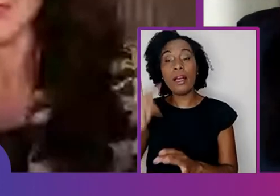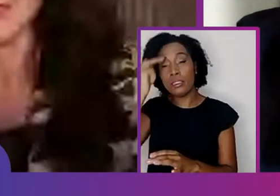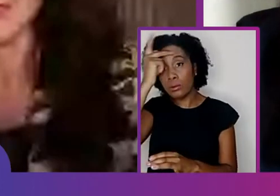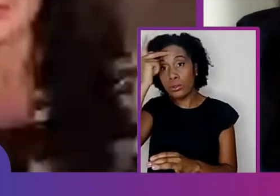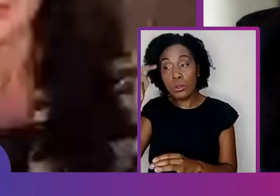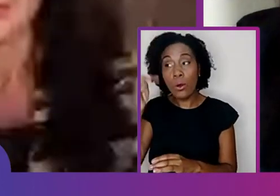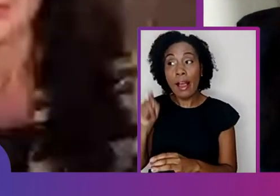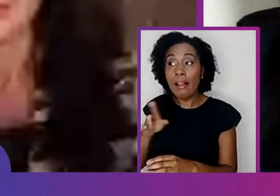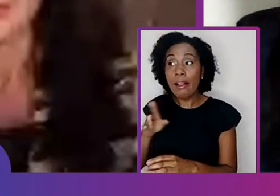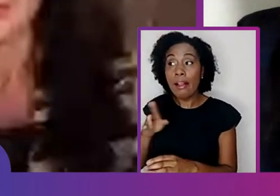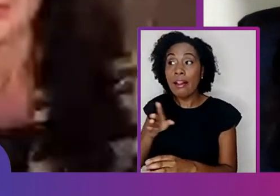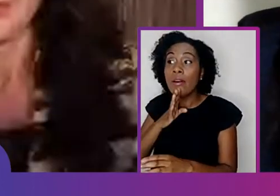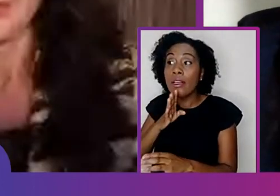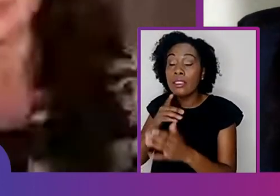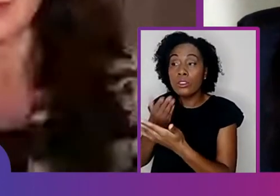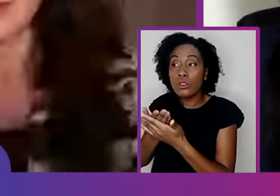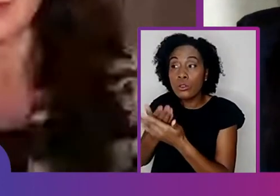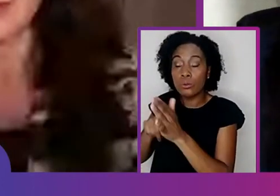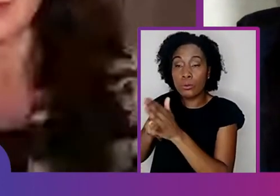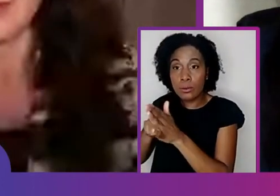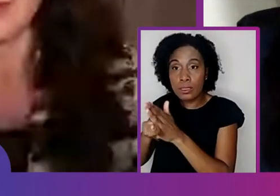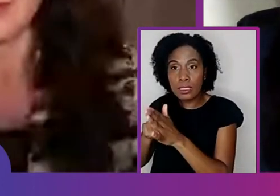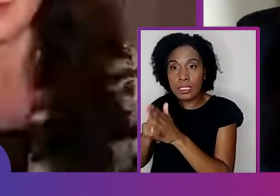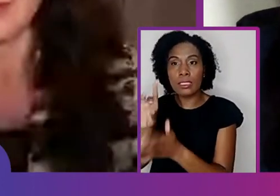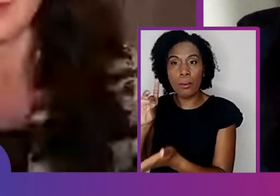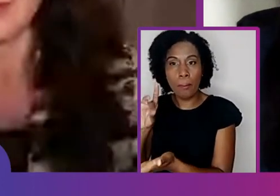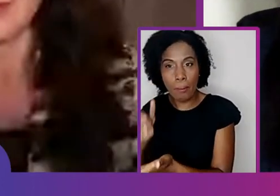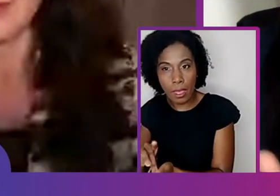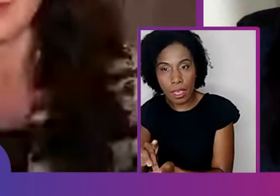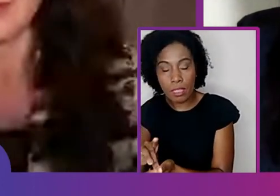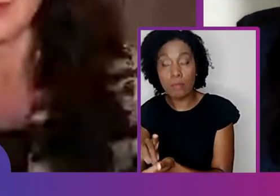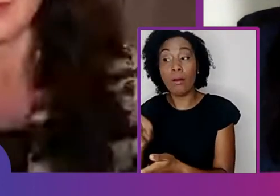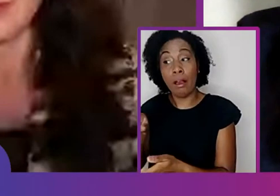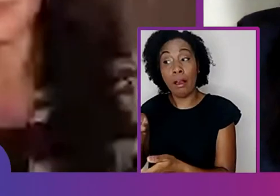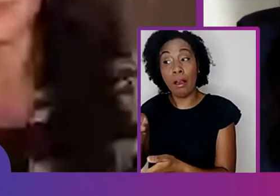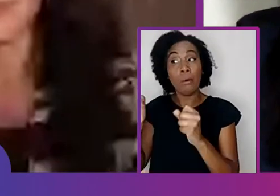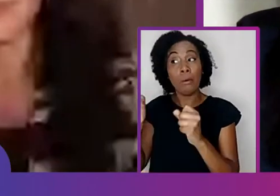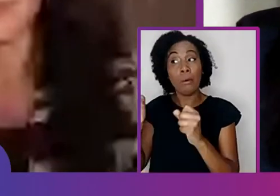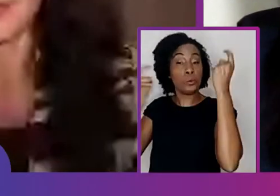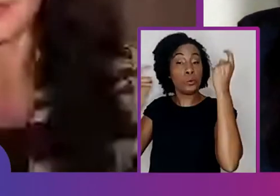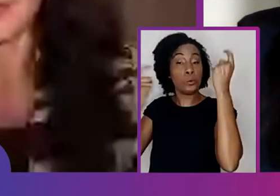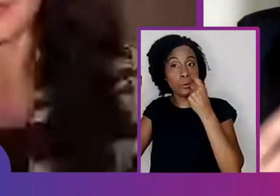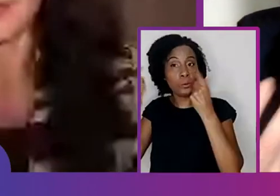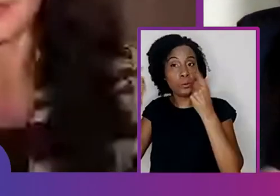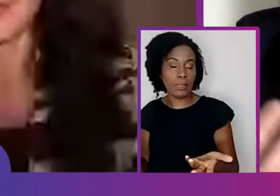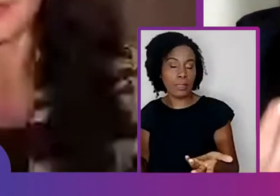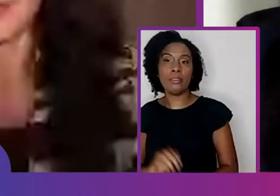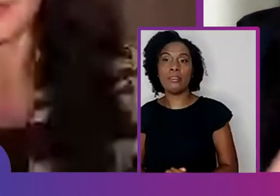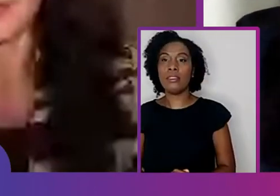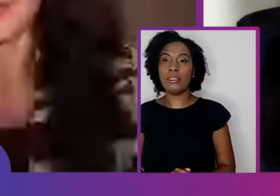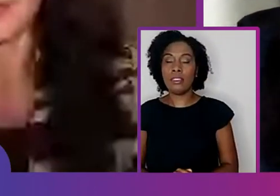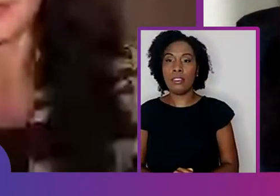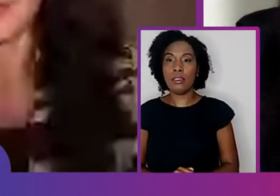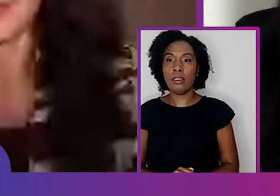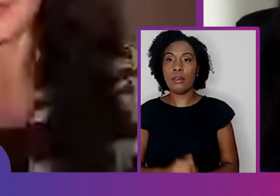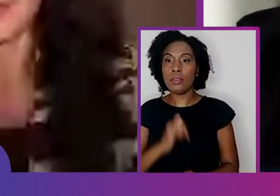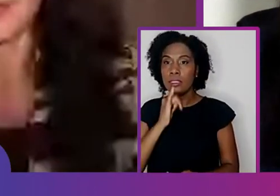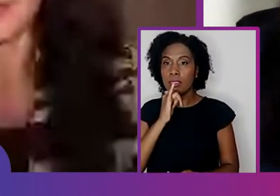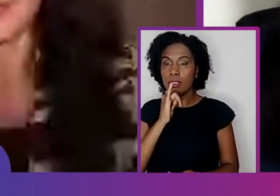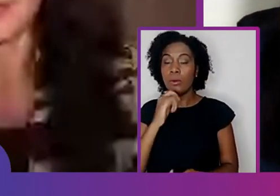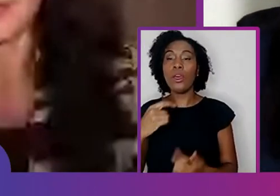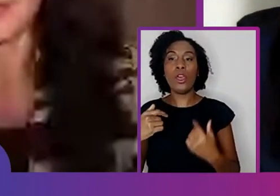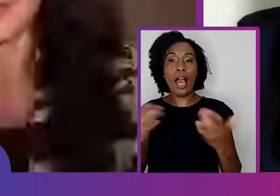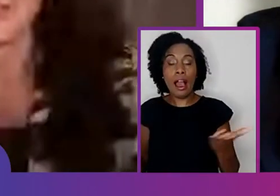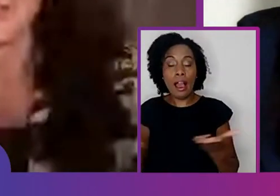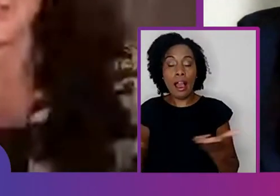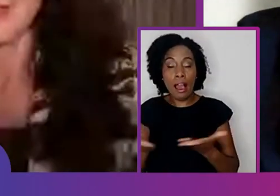de cenários que, quem sabe, as deixam extremamente preocupadas. Neste momento, eu estou muito preocupada com a forma leviana com